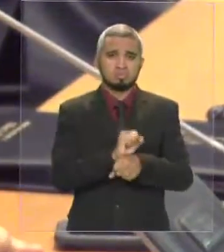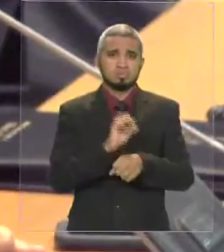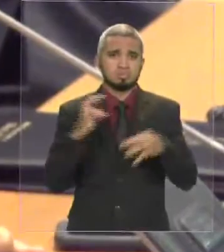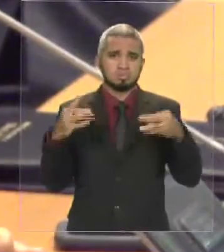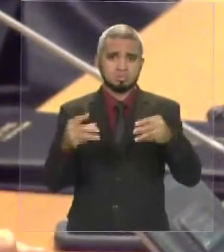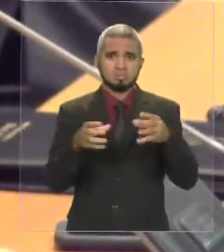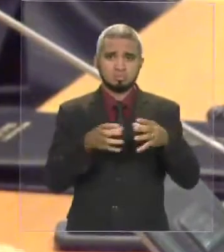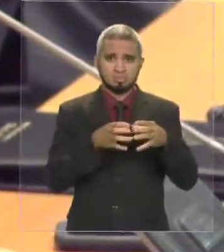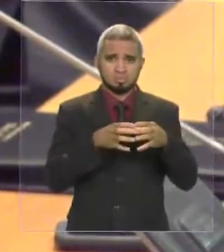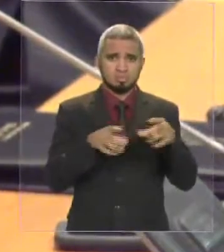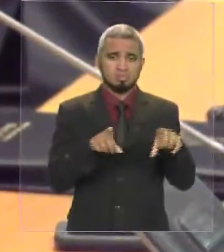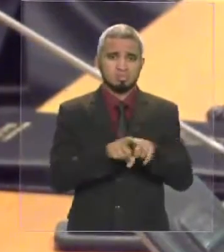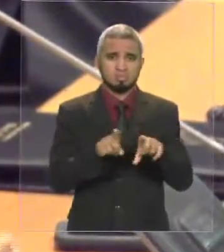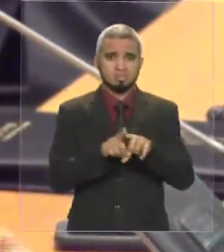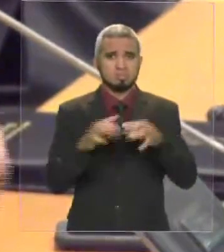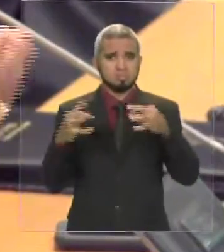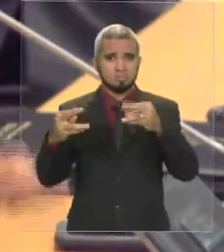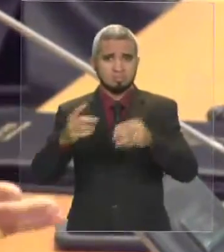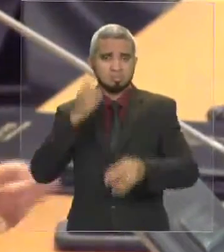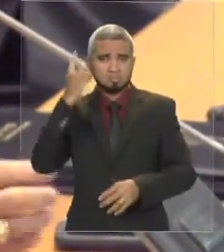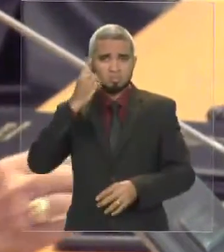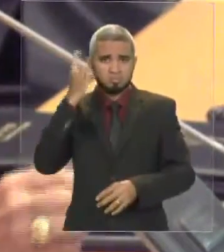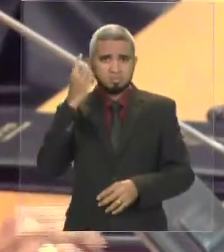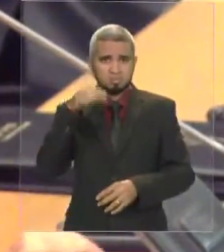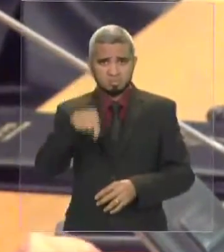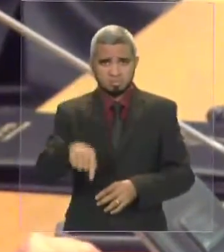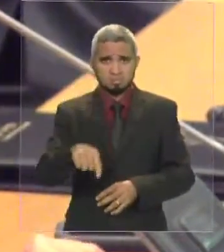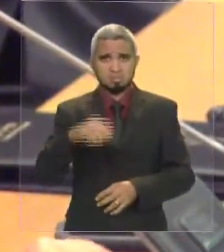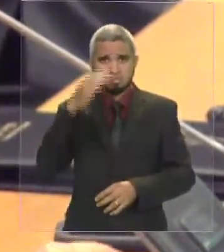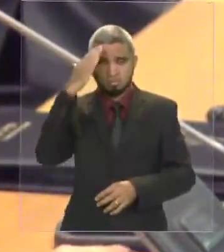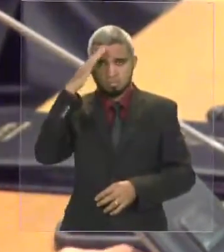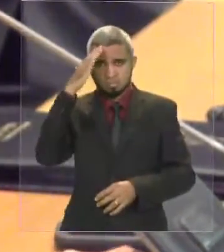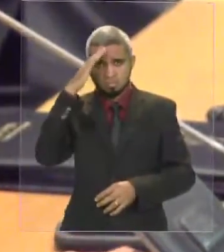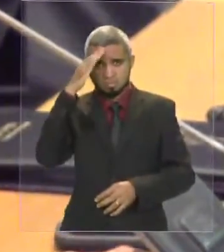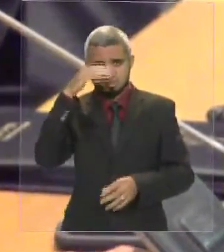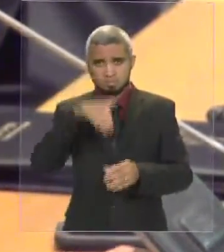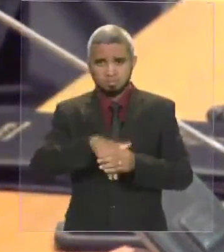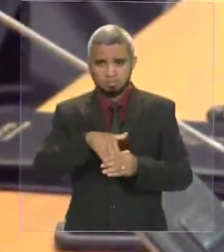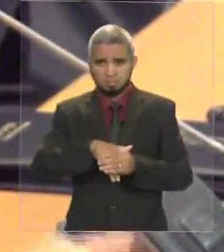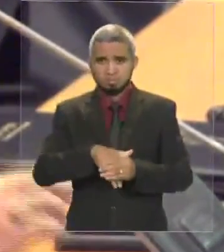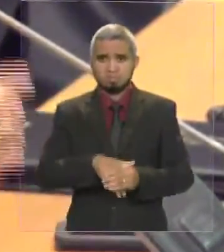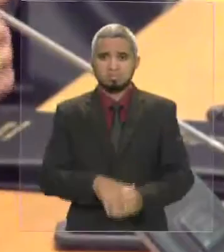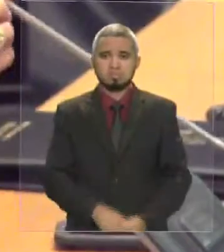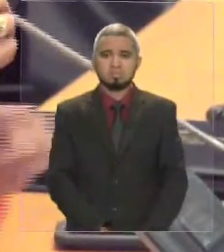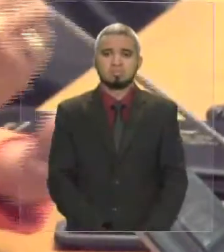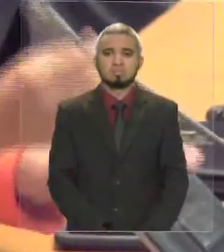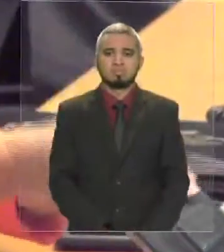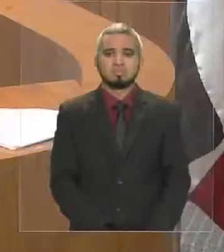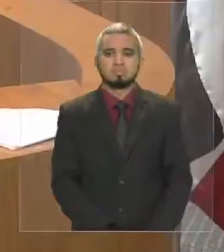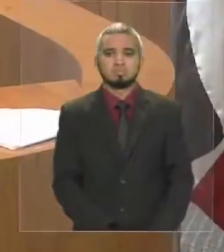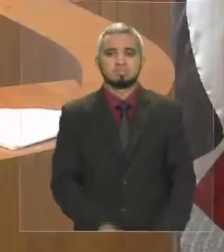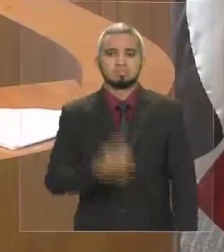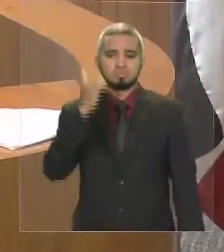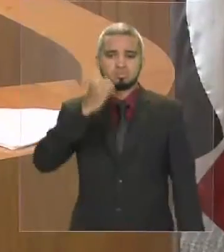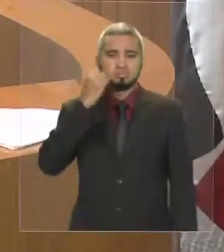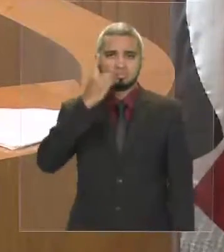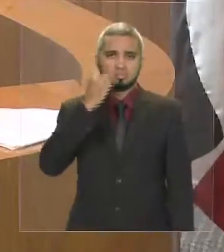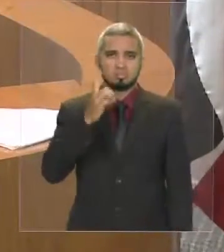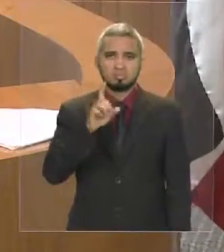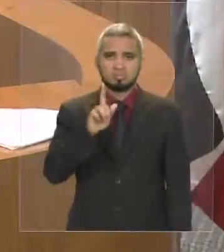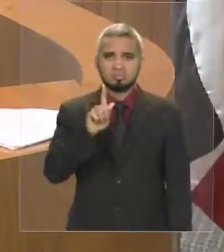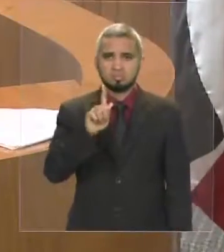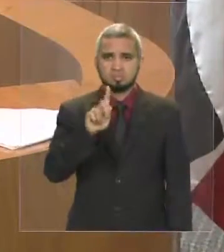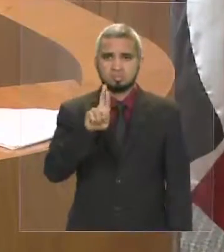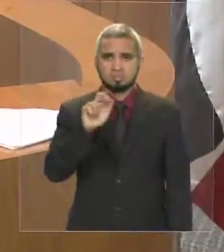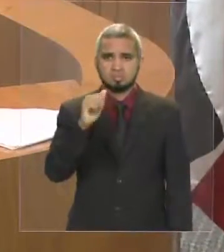os deputados que estão aqui, que entendam dessa forma, que também votem. Deputada Graça Paz, agradeço a parte de Vossa Excelência e